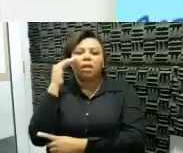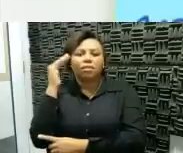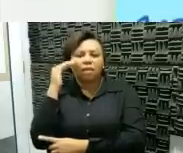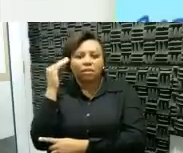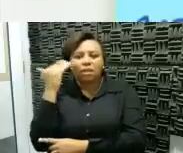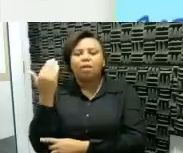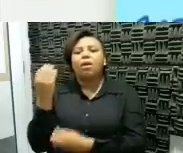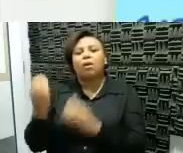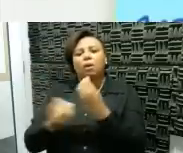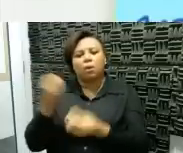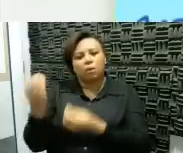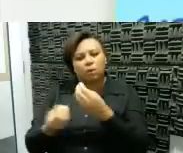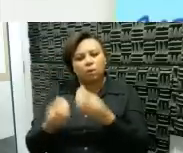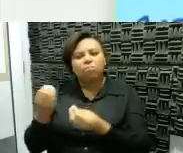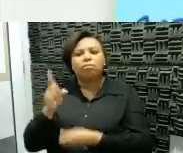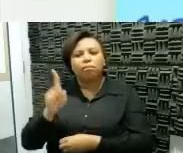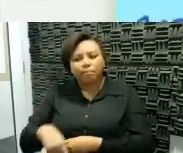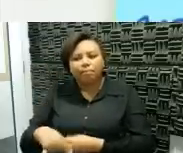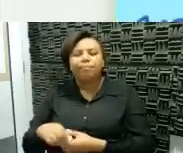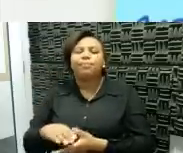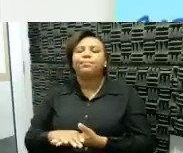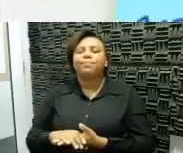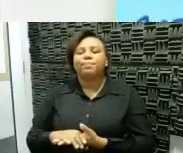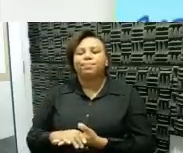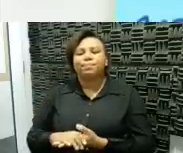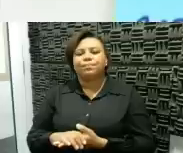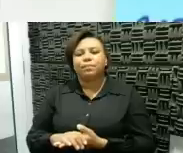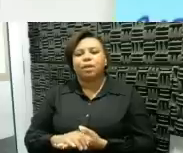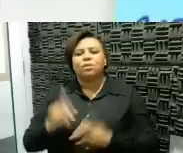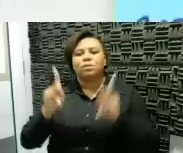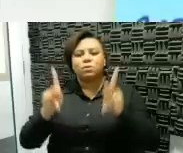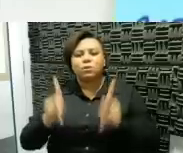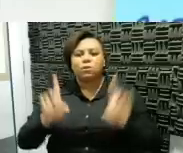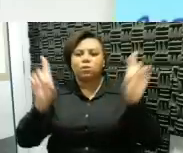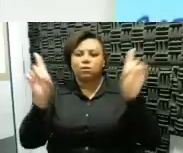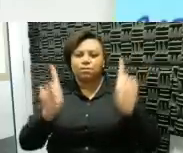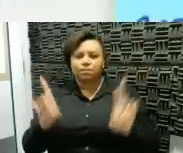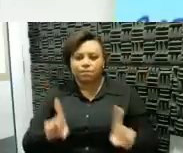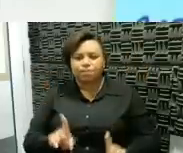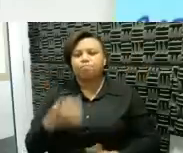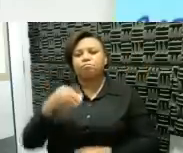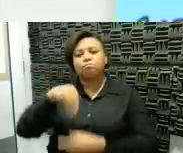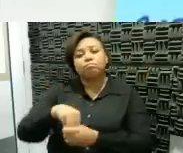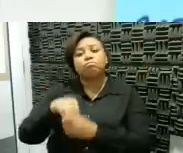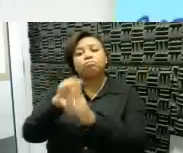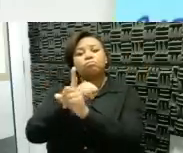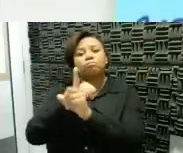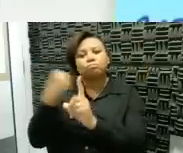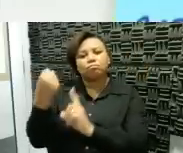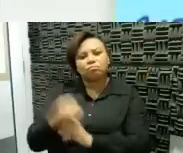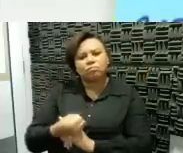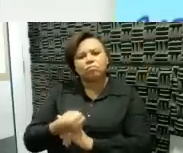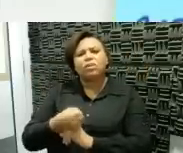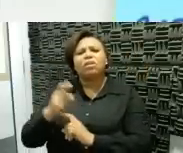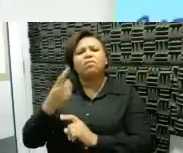envolve né a a as pessoas com deficiência na nossa sociedade e várias questões são importantes mas